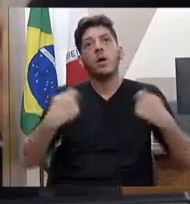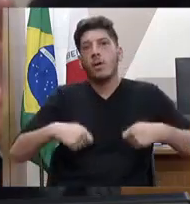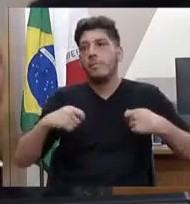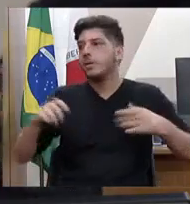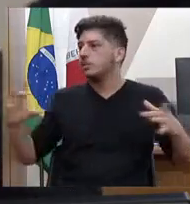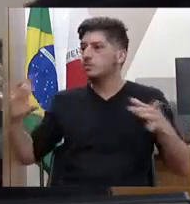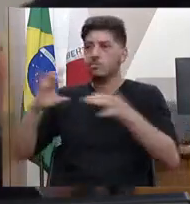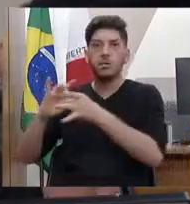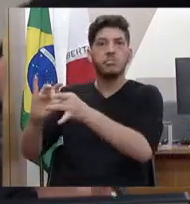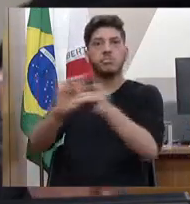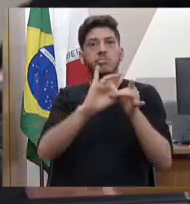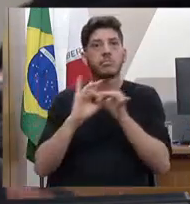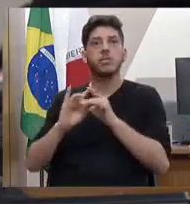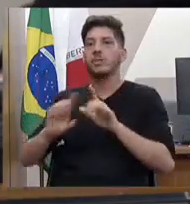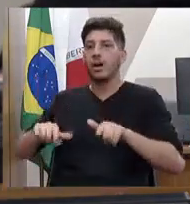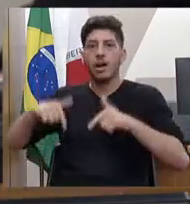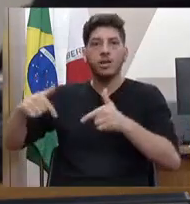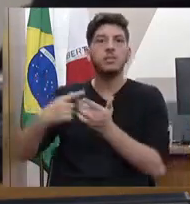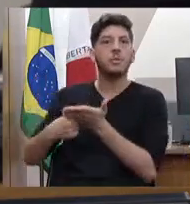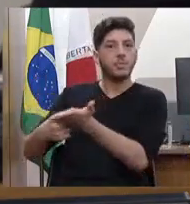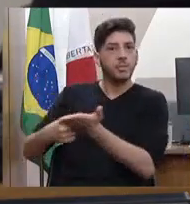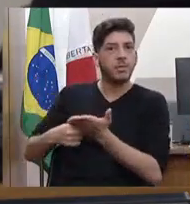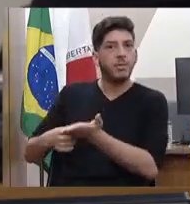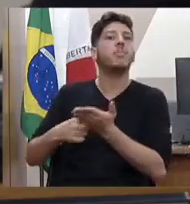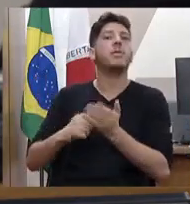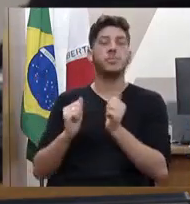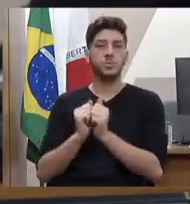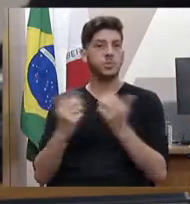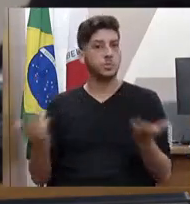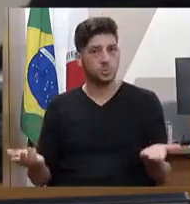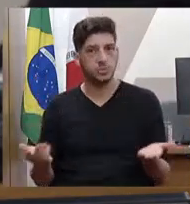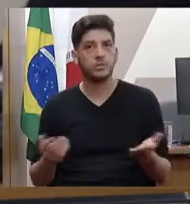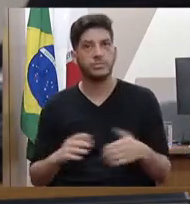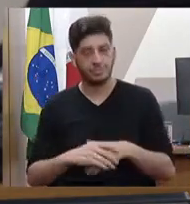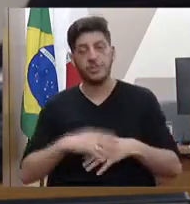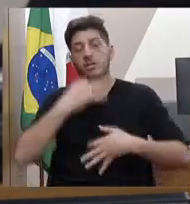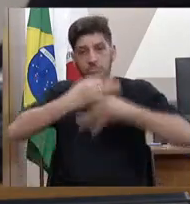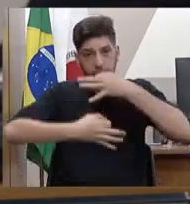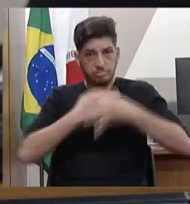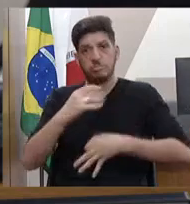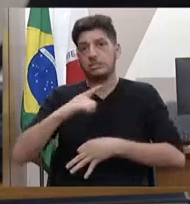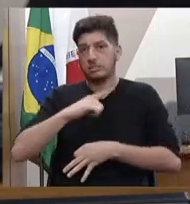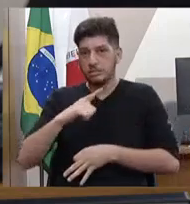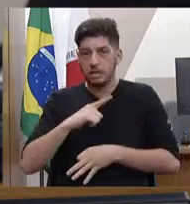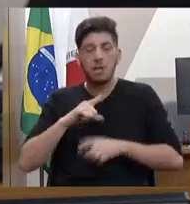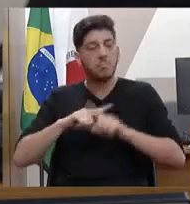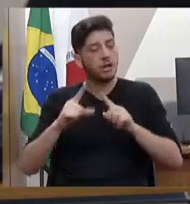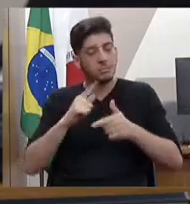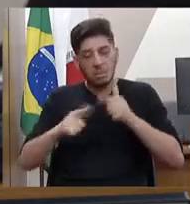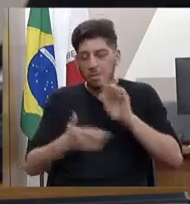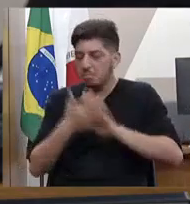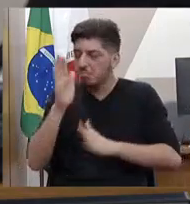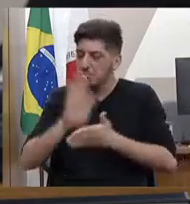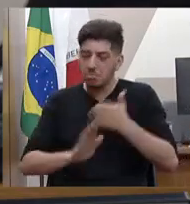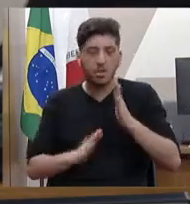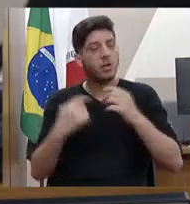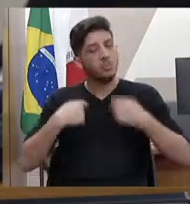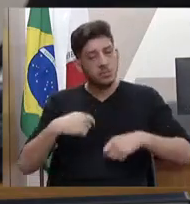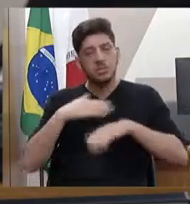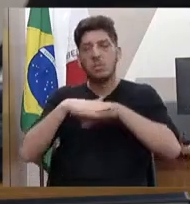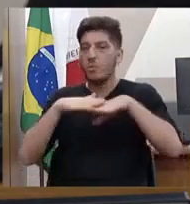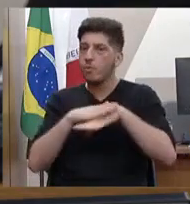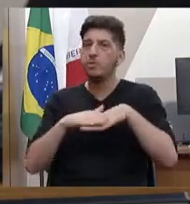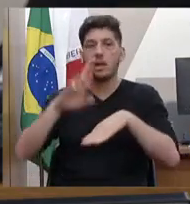dessa unidade dessa ação coletiva e não tem foi criticada aqui mas não tem problema eu tenho que discutir com o empresariado